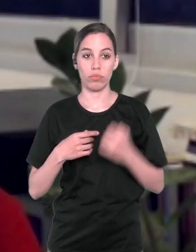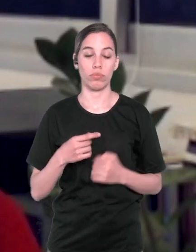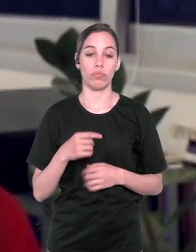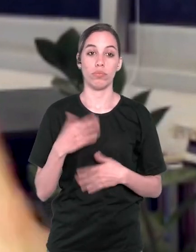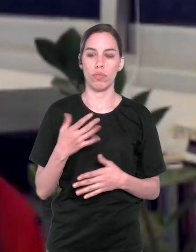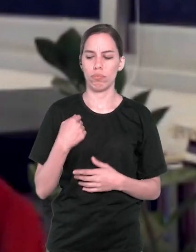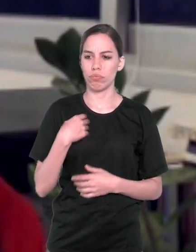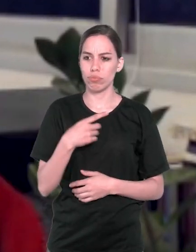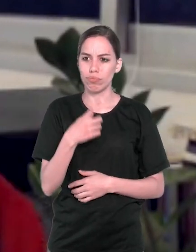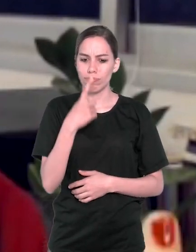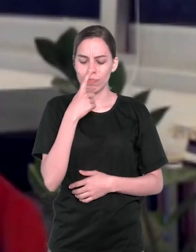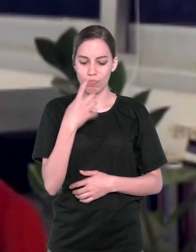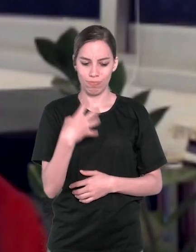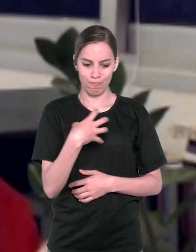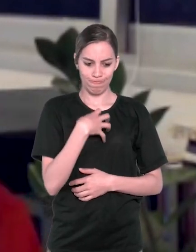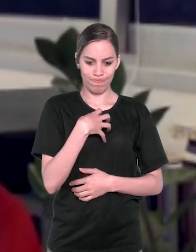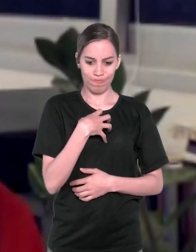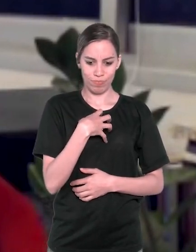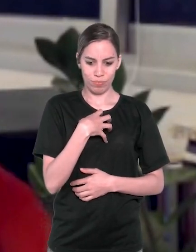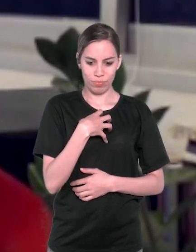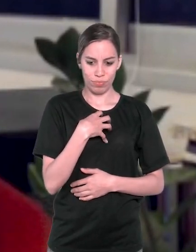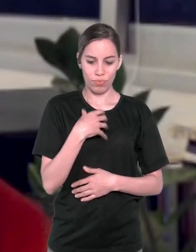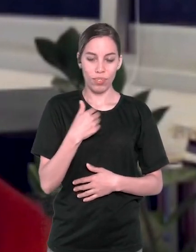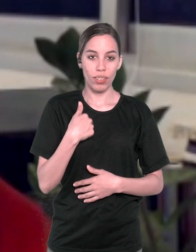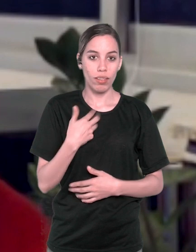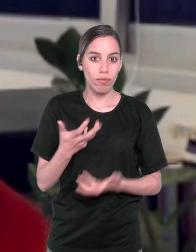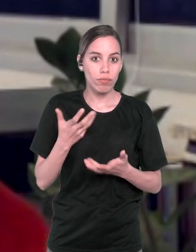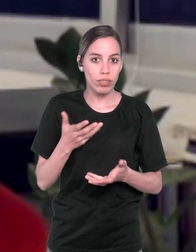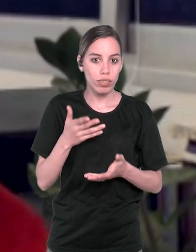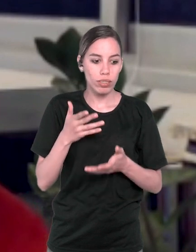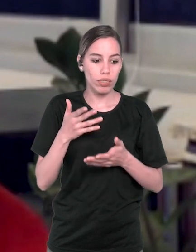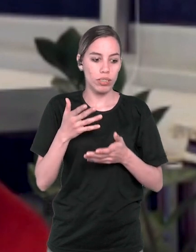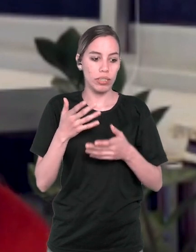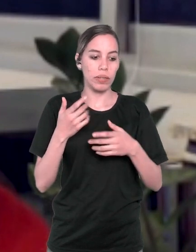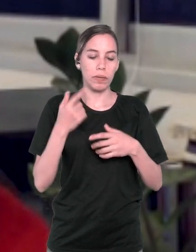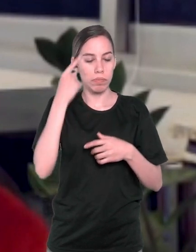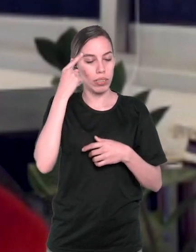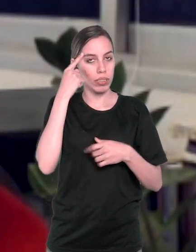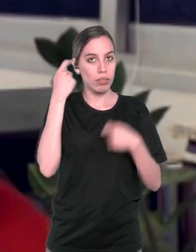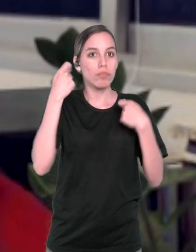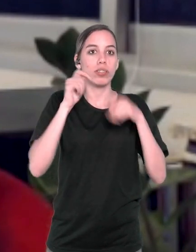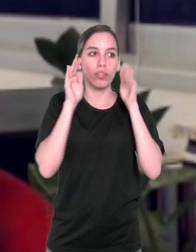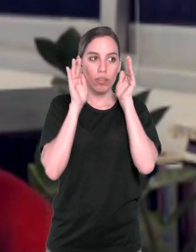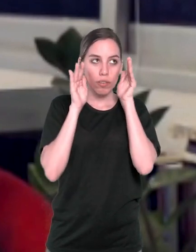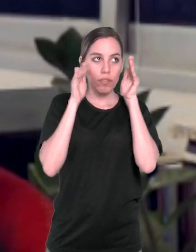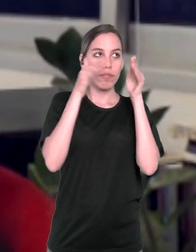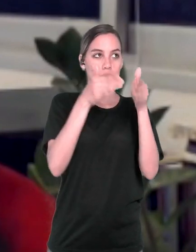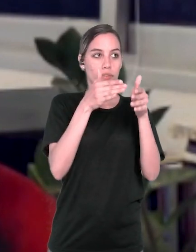né, e me levou a enfocar essa questão no